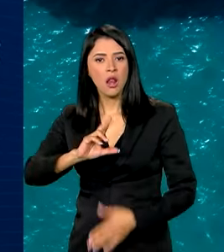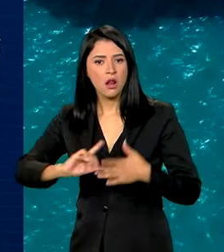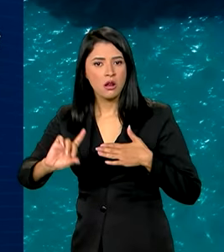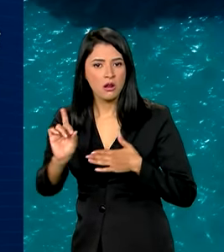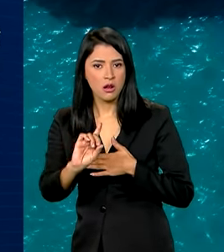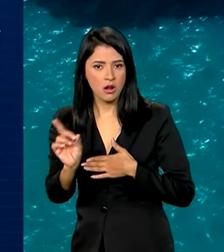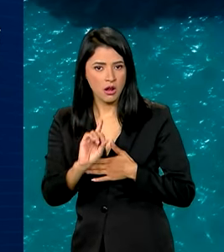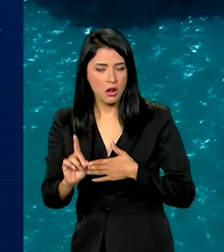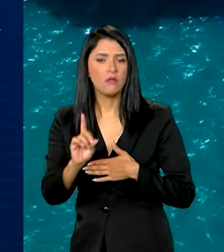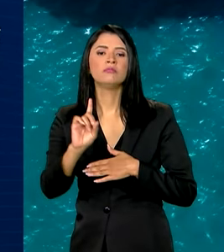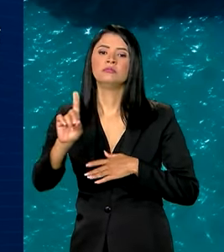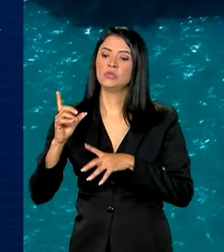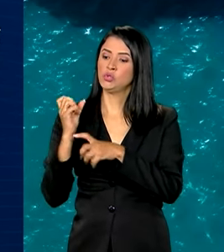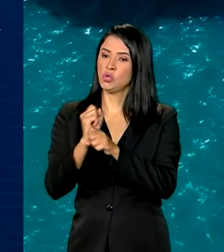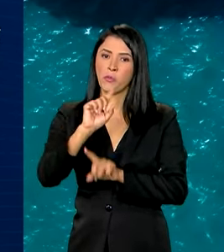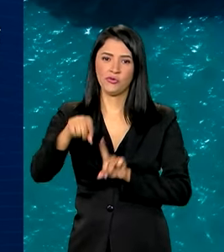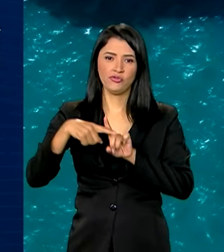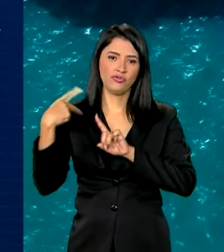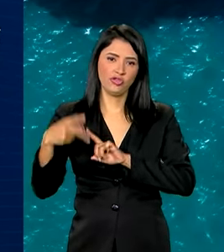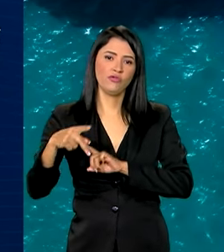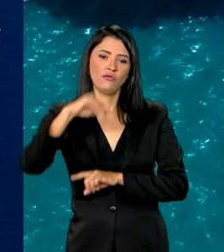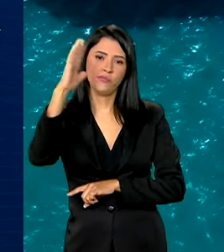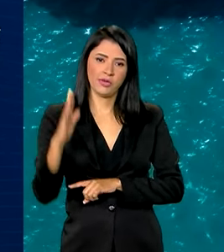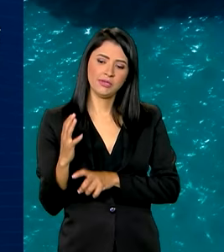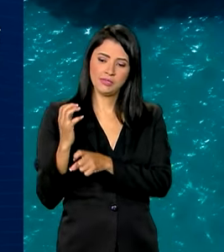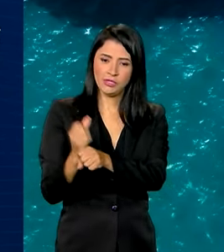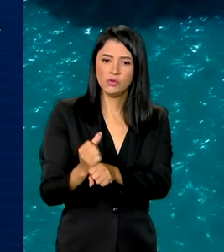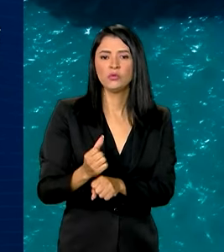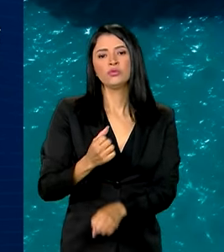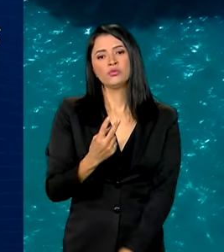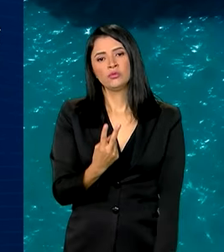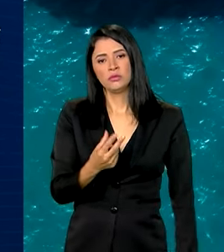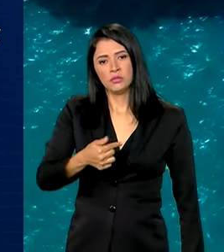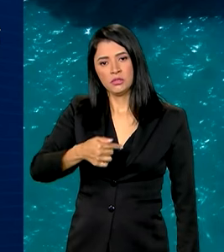US$ 3 bilhões, com saldo positivo para o Brasil de